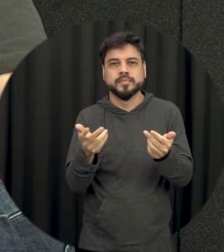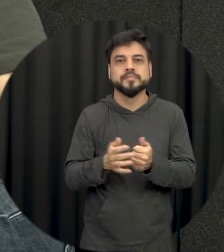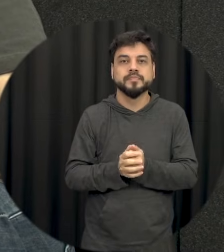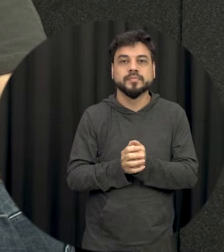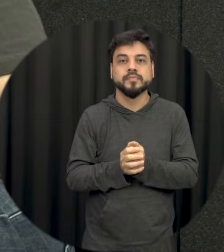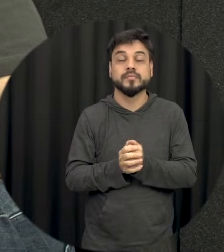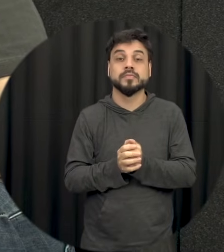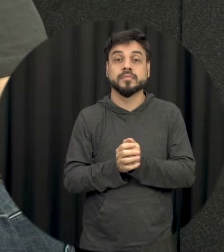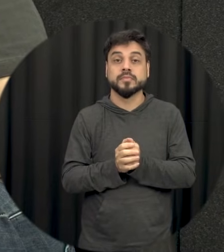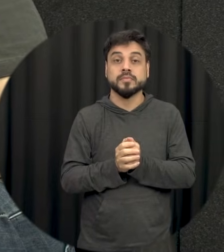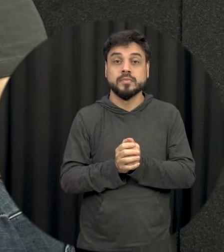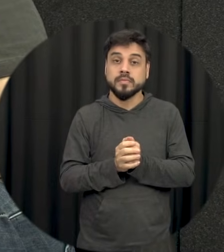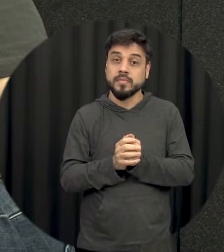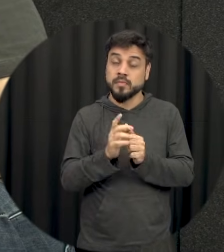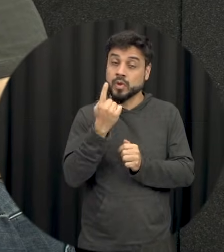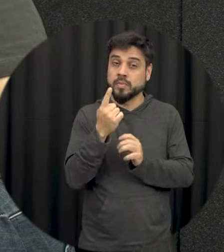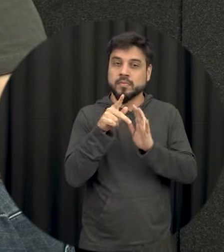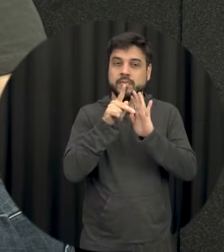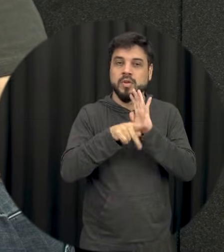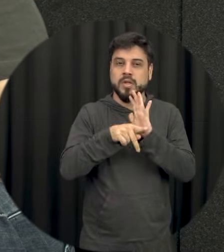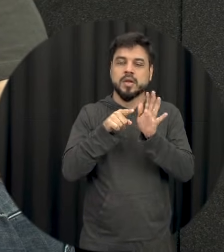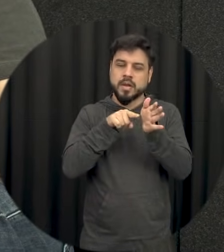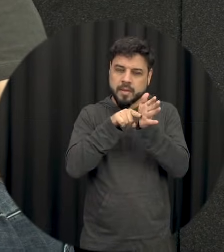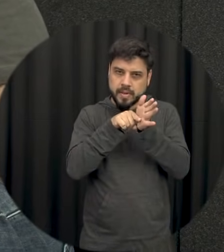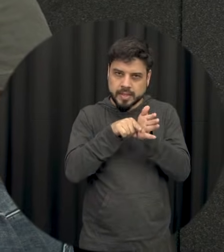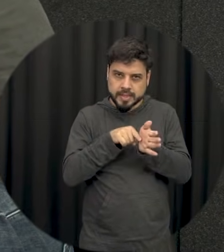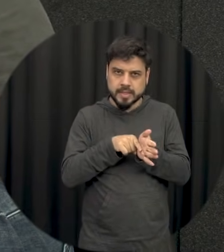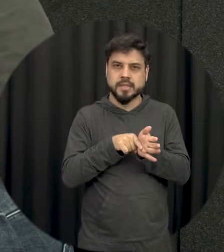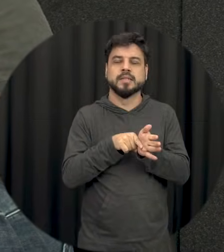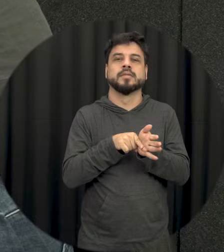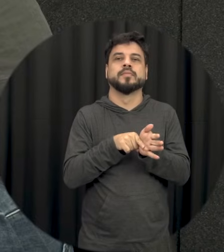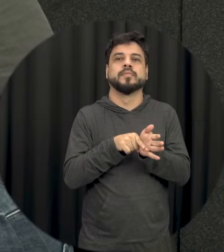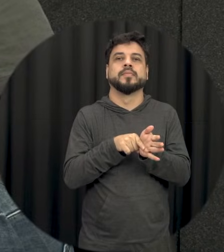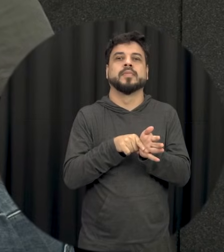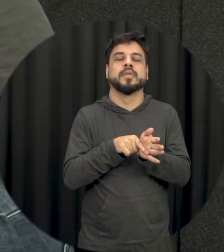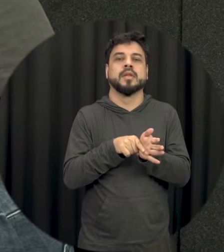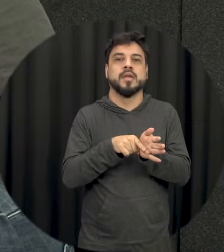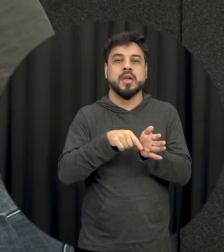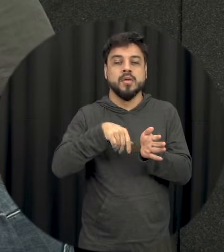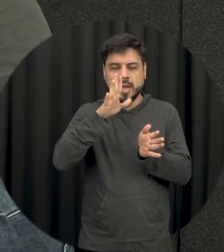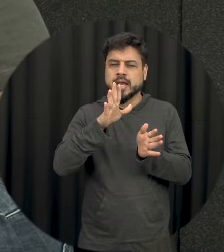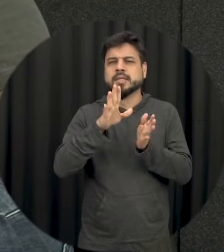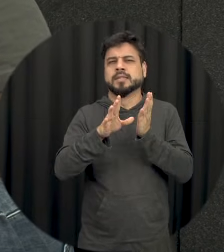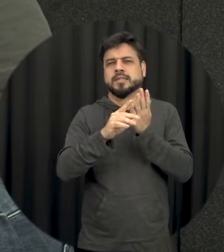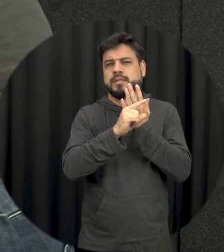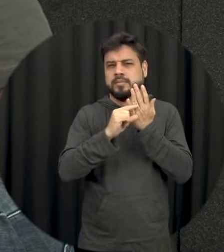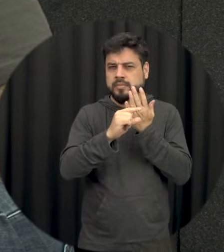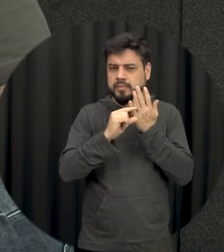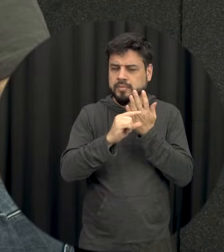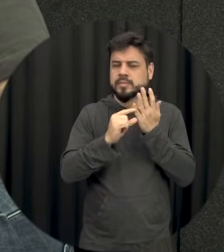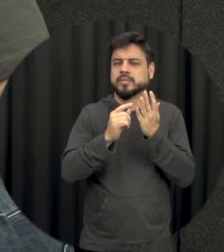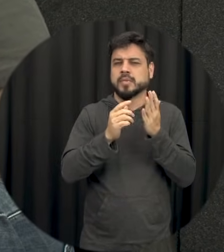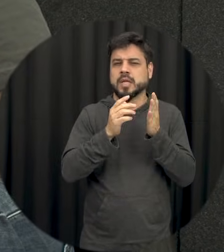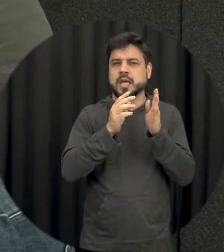um projeto de pesquisa projetos de pesquisa são fundamentalmente bibliográficos, né, como